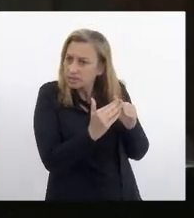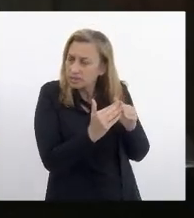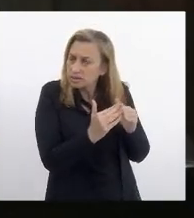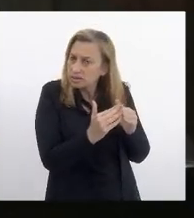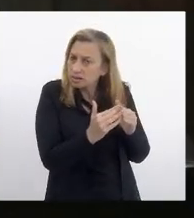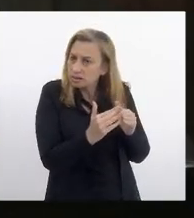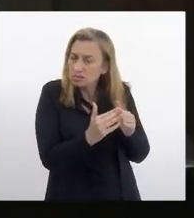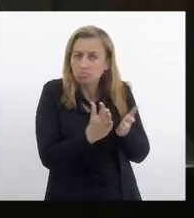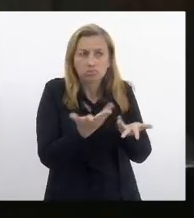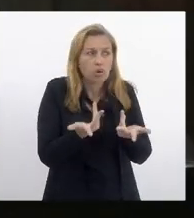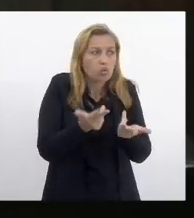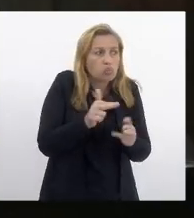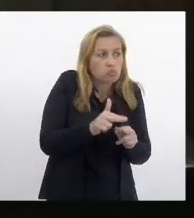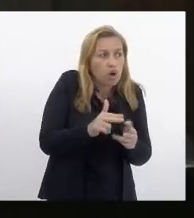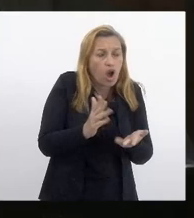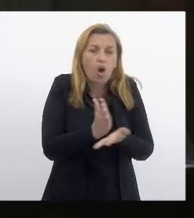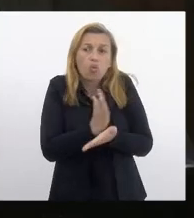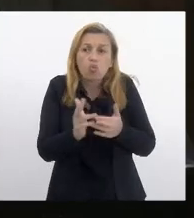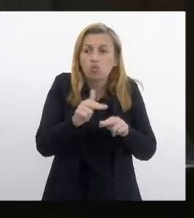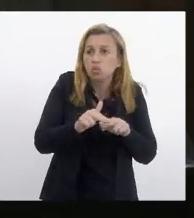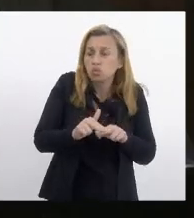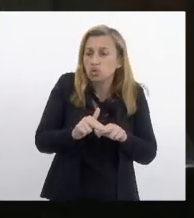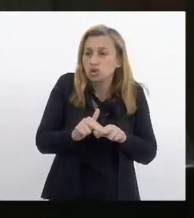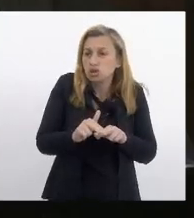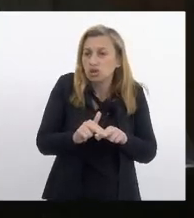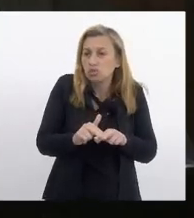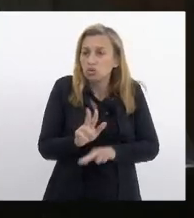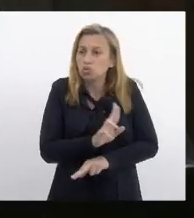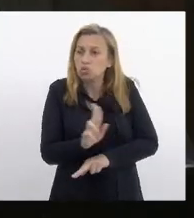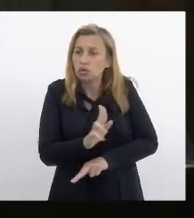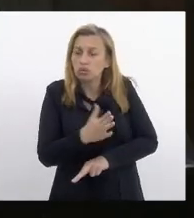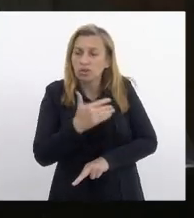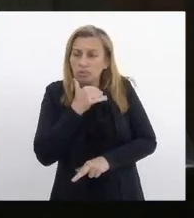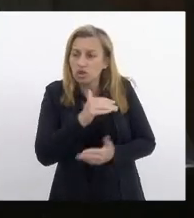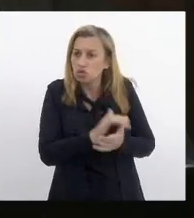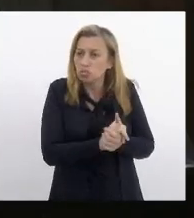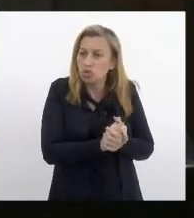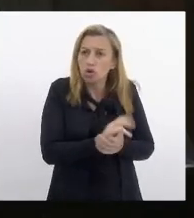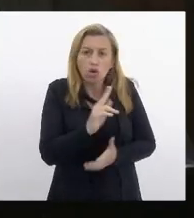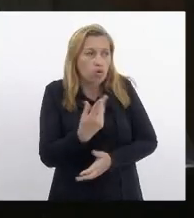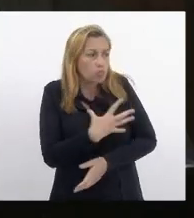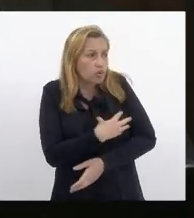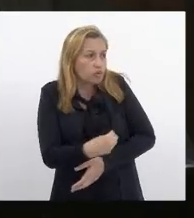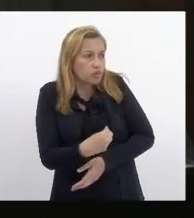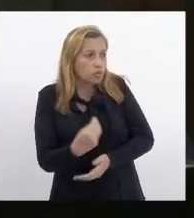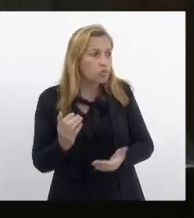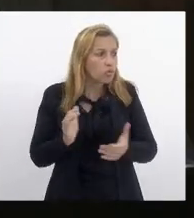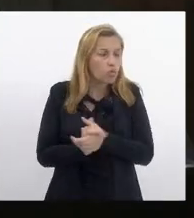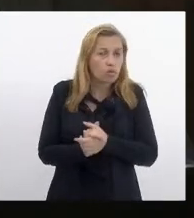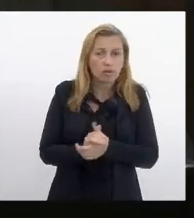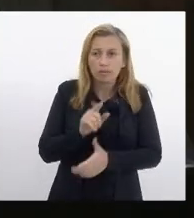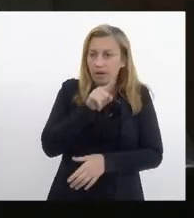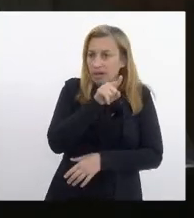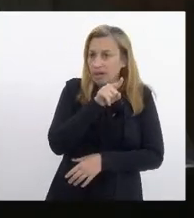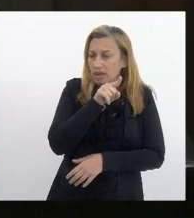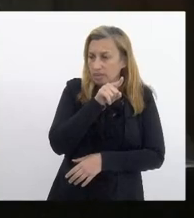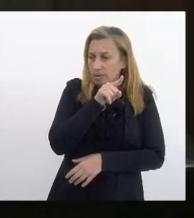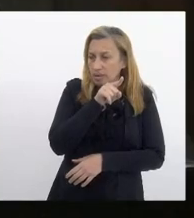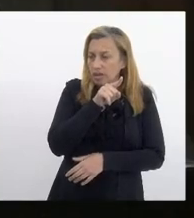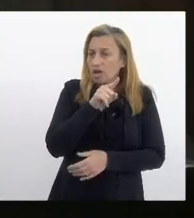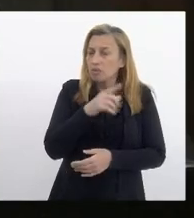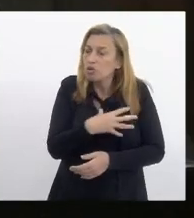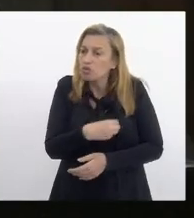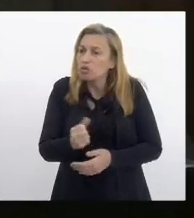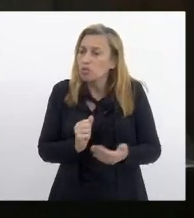por alguma circunstância, enfim, sai no nome da minha esposa. Ou meu filho compra uma coisa para ele e vem no meu nome. O